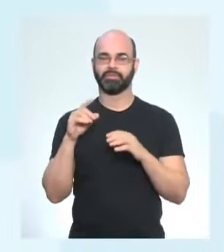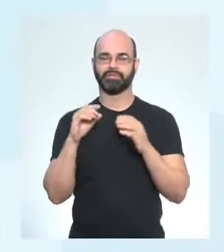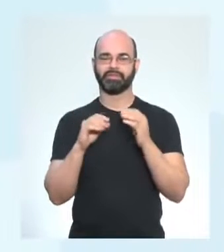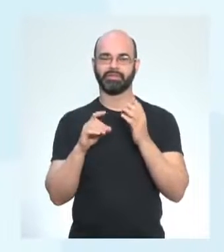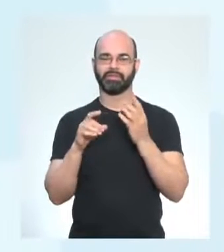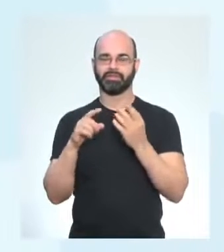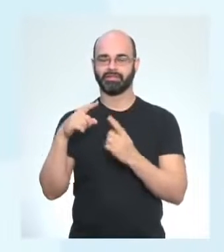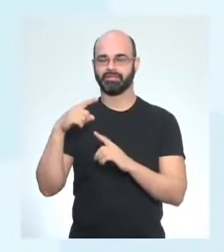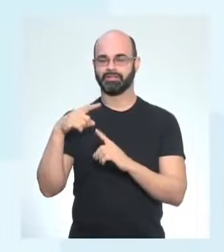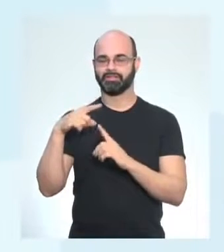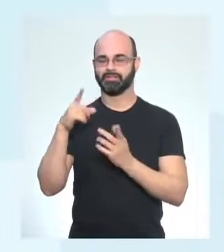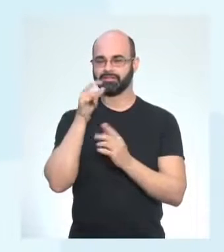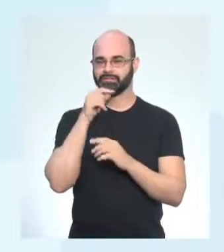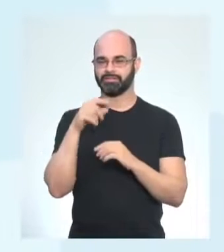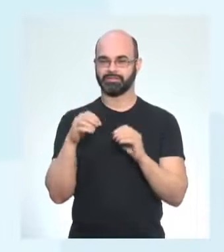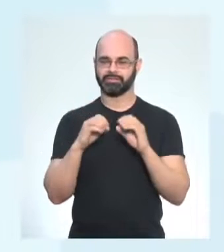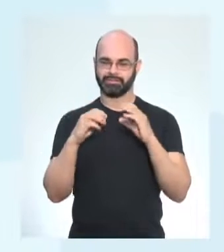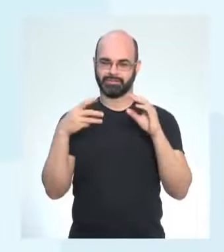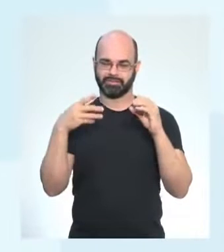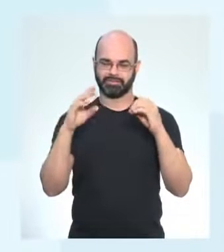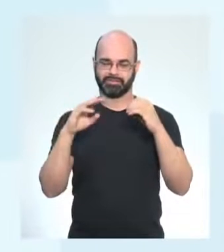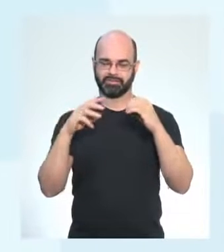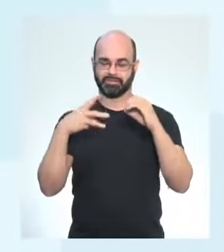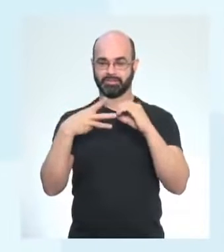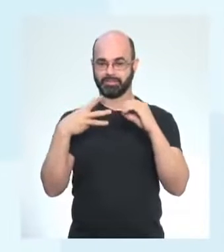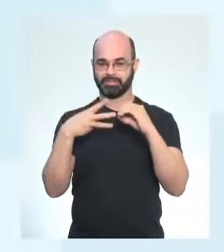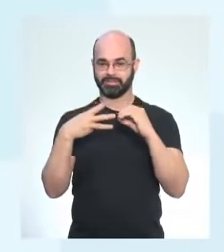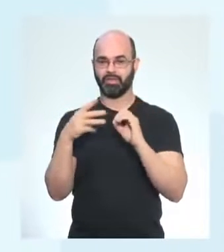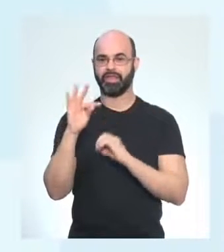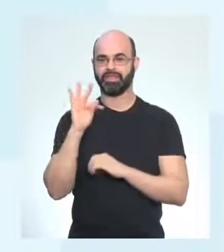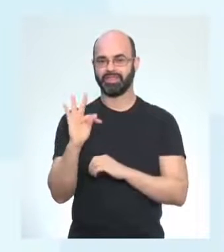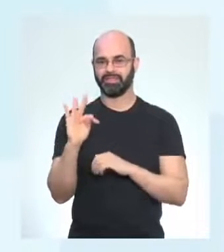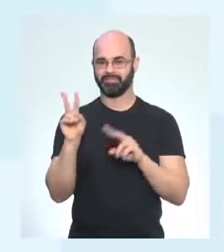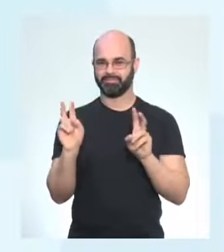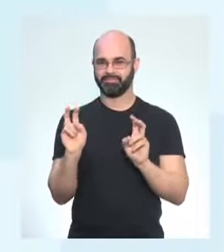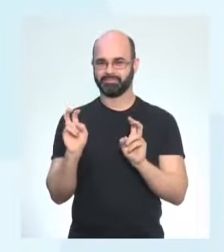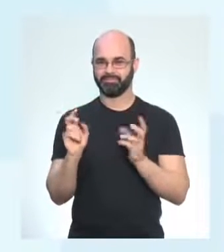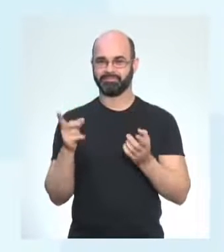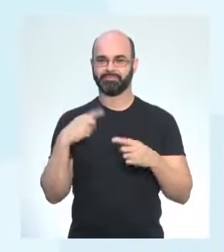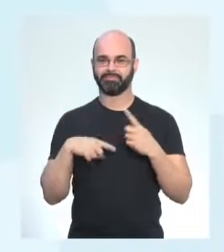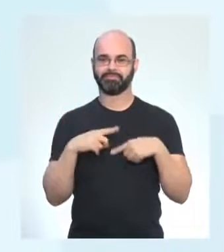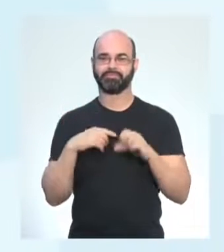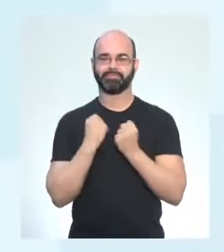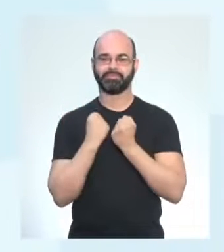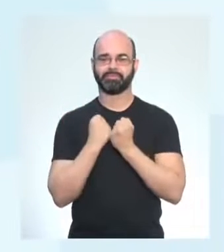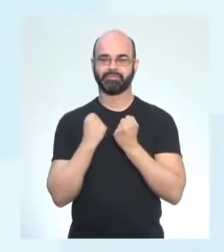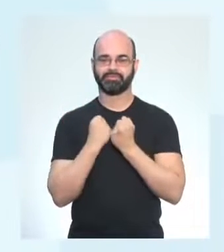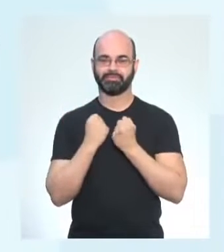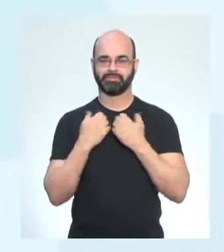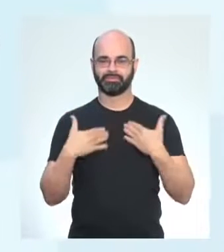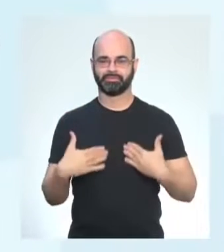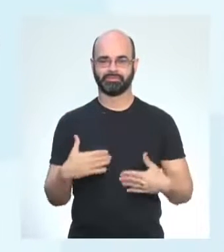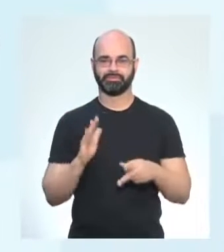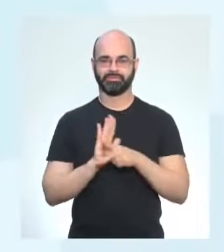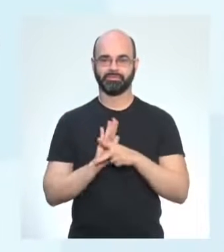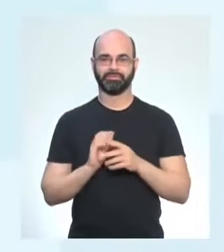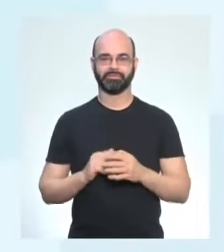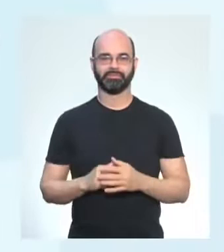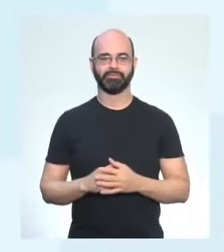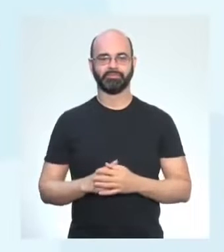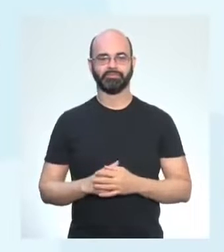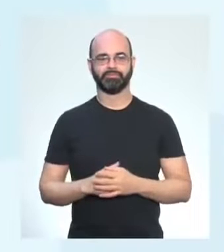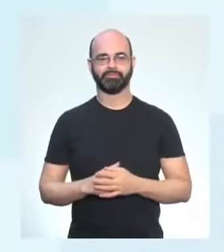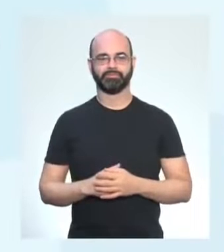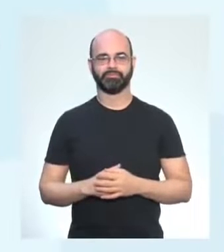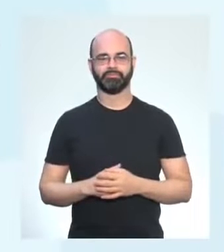T fazem parte lá do nosso sistema imunológico, tá bom? Vamos passar para o próximo aí, ó. Aí a gente